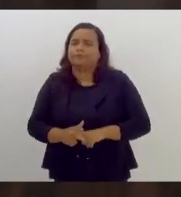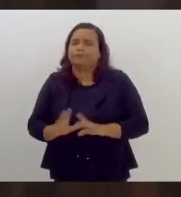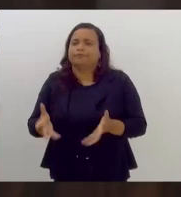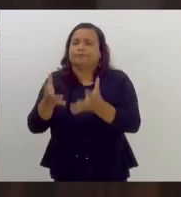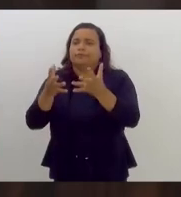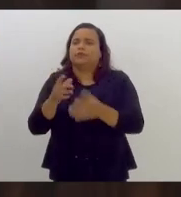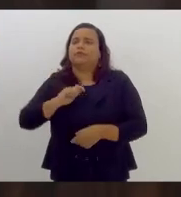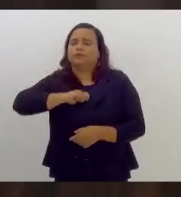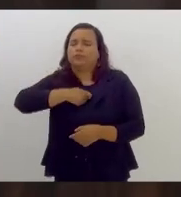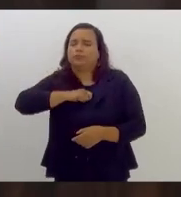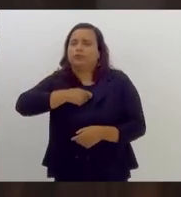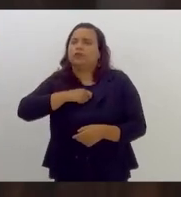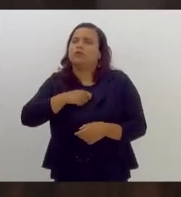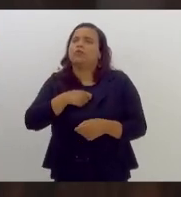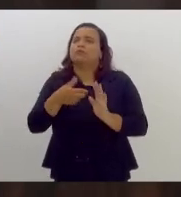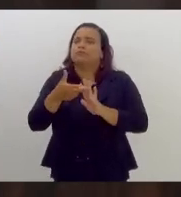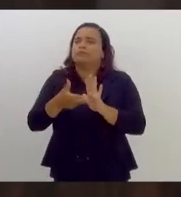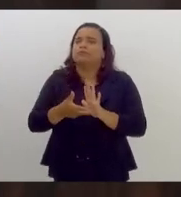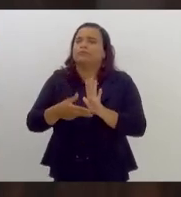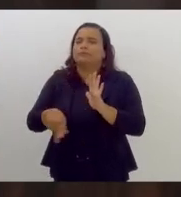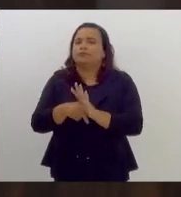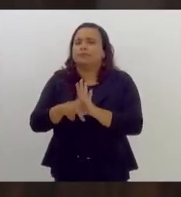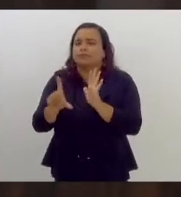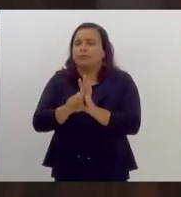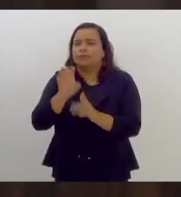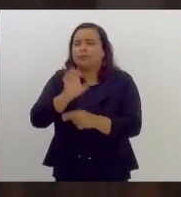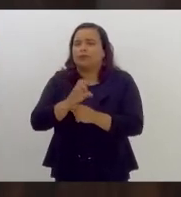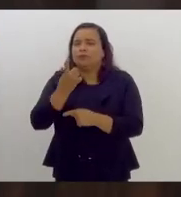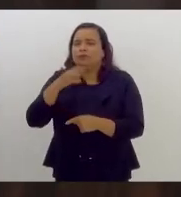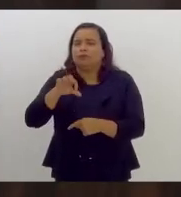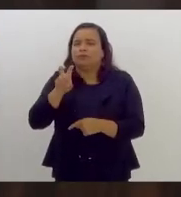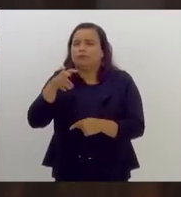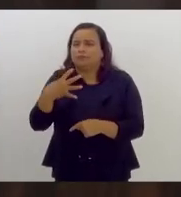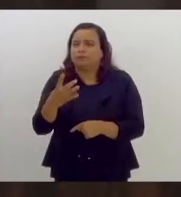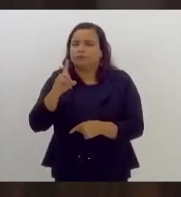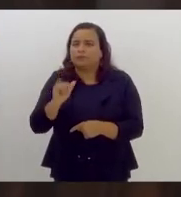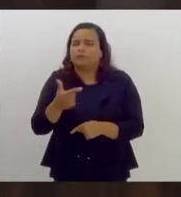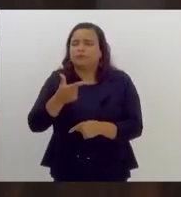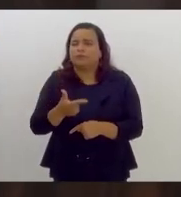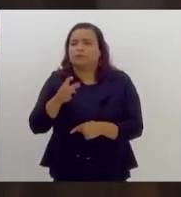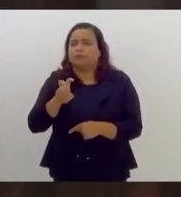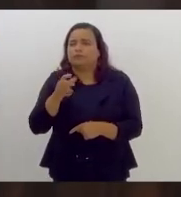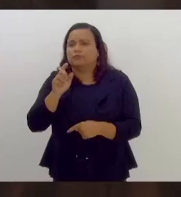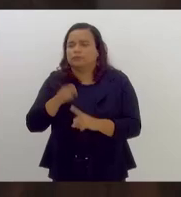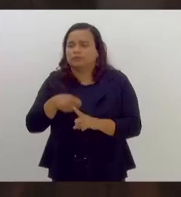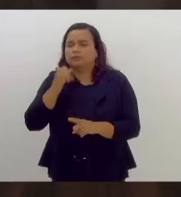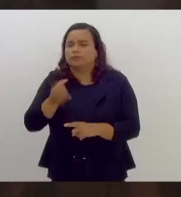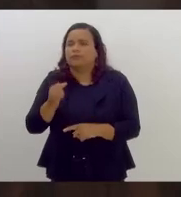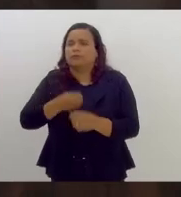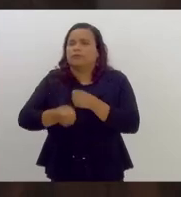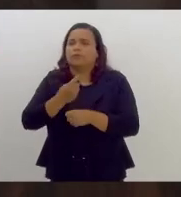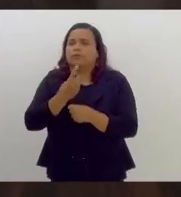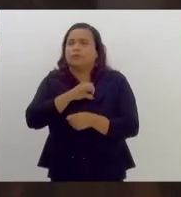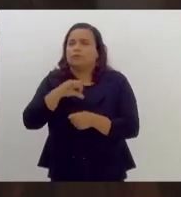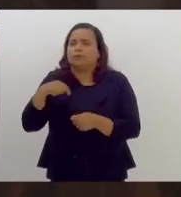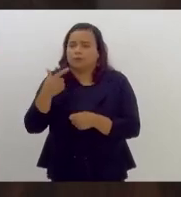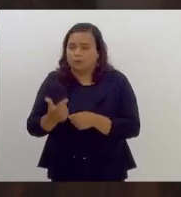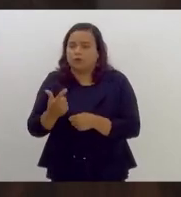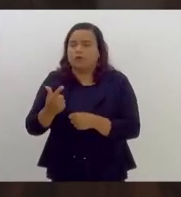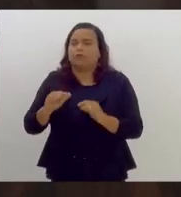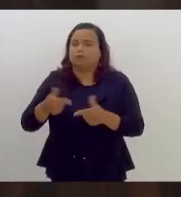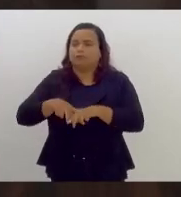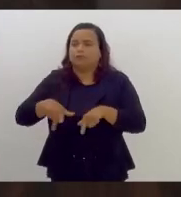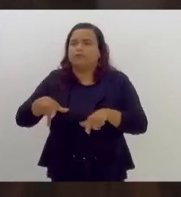número 1954, de 26 de janeiro de 92, e da outras providências, pendente de parecer das Comissão de